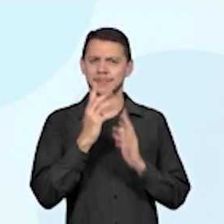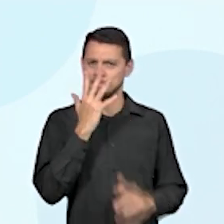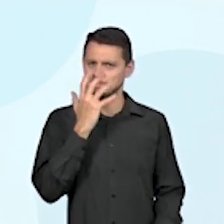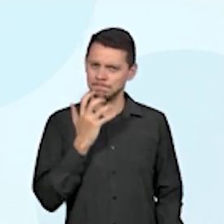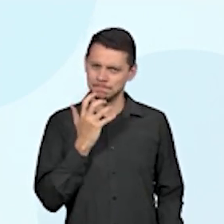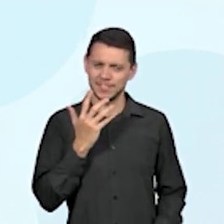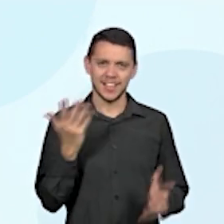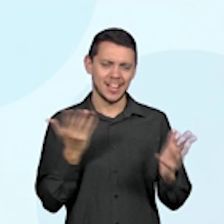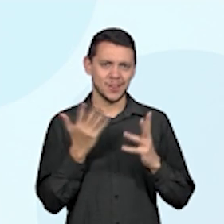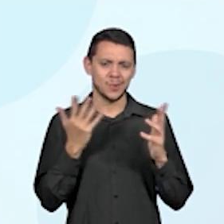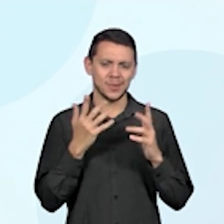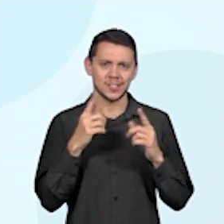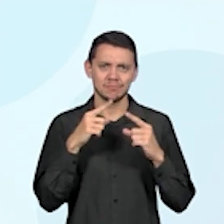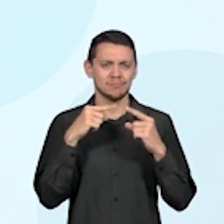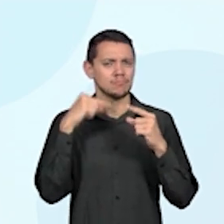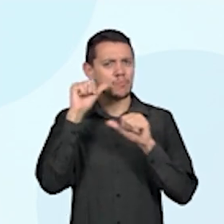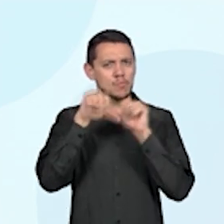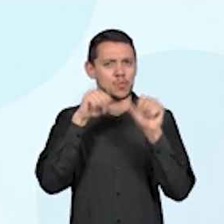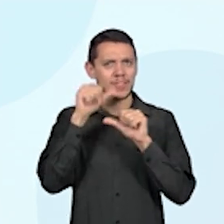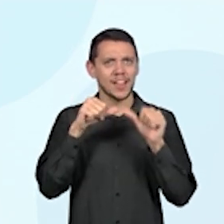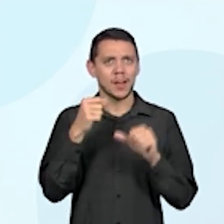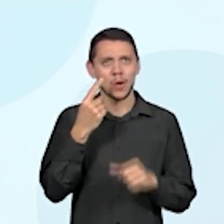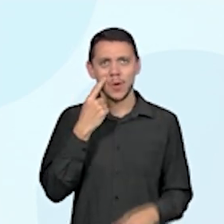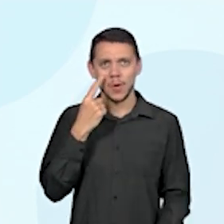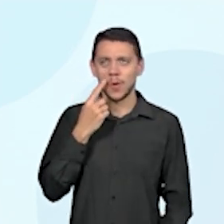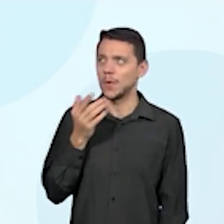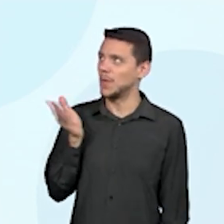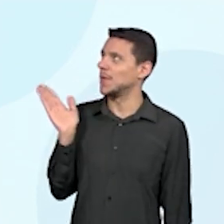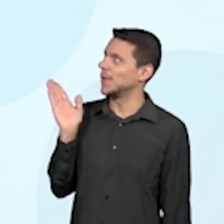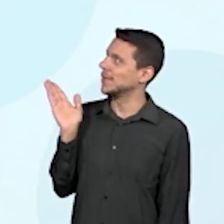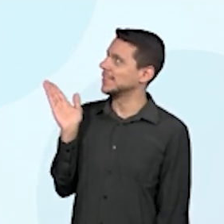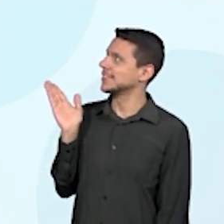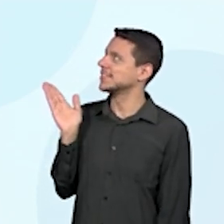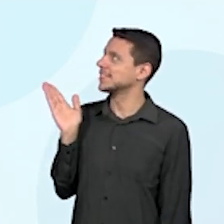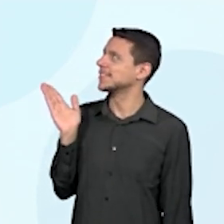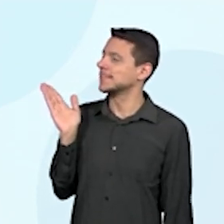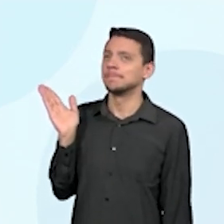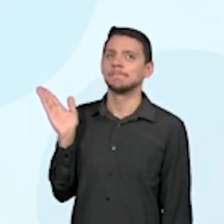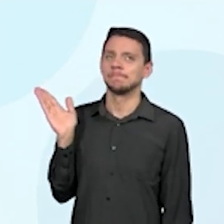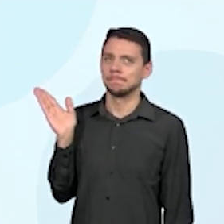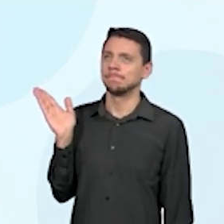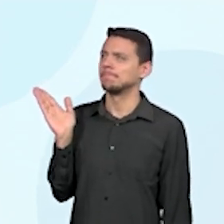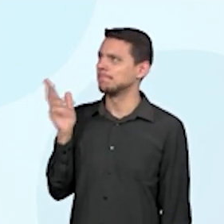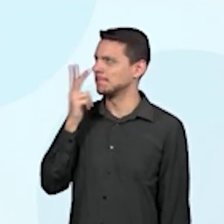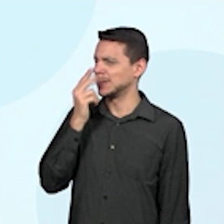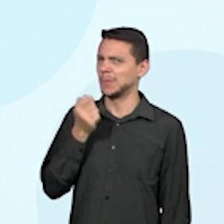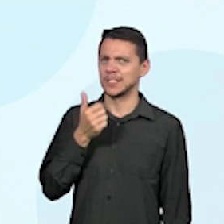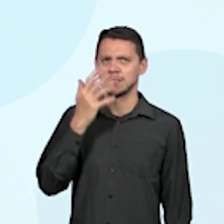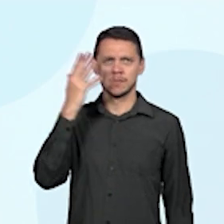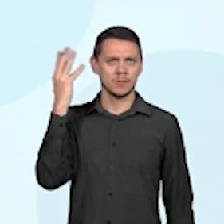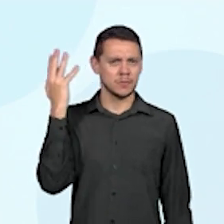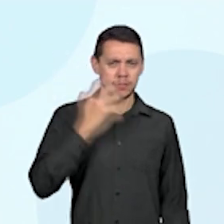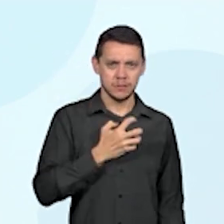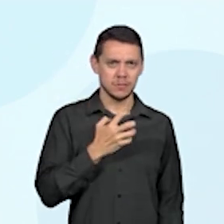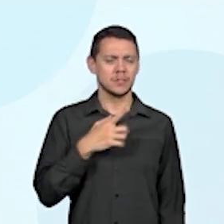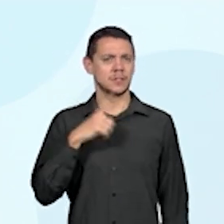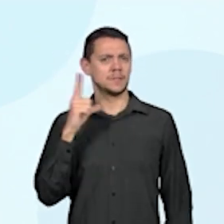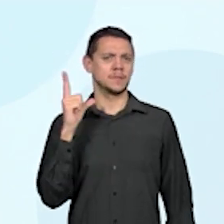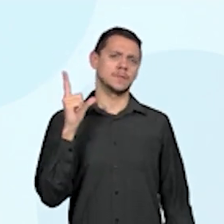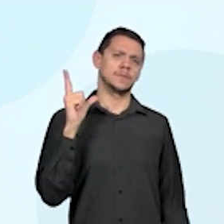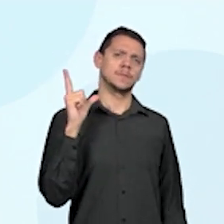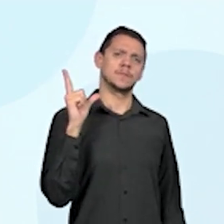melhorar a cara dele? Vamos. Eu vou retomar. Olha como é que estava a cara dele. Ó, estava quase zangado, não é? Partindo,